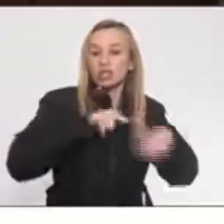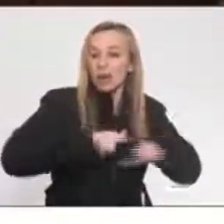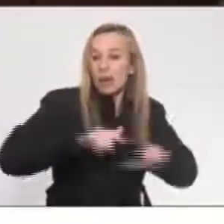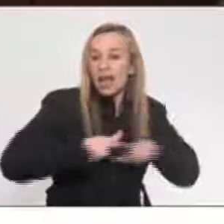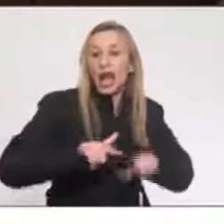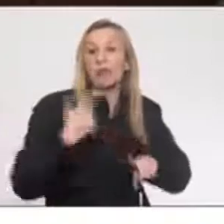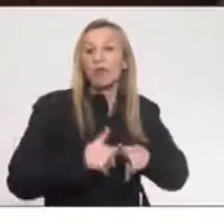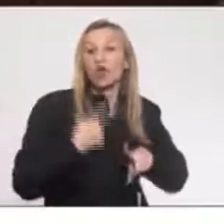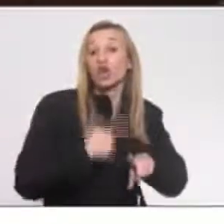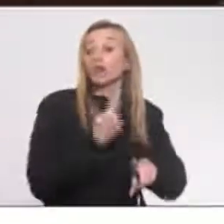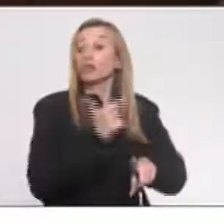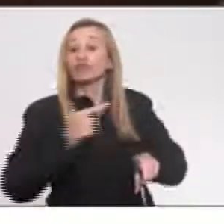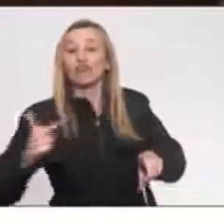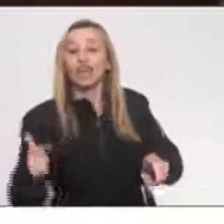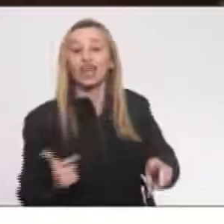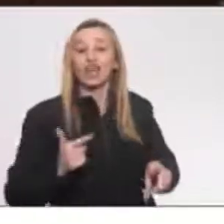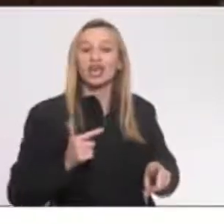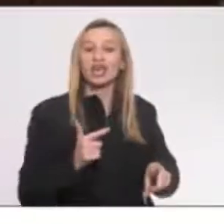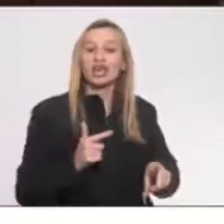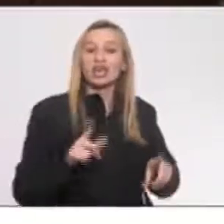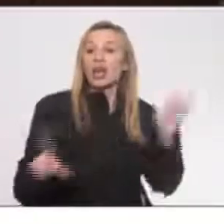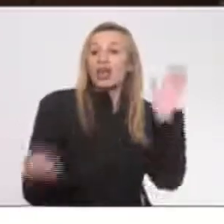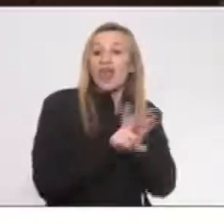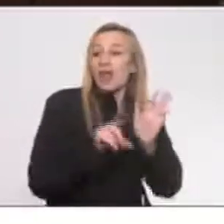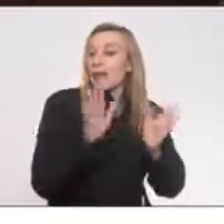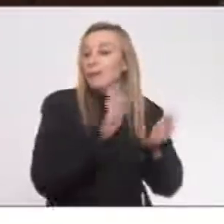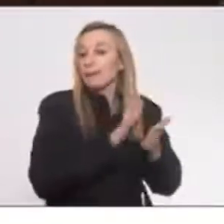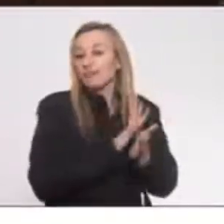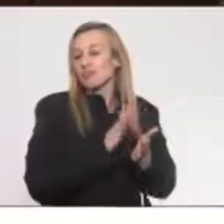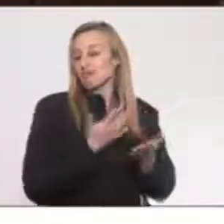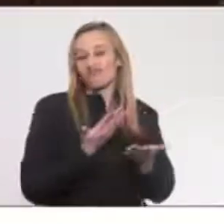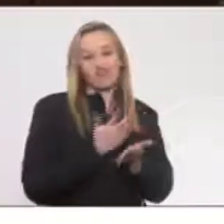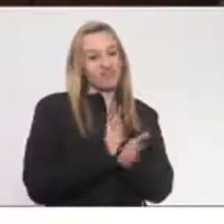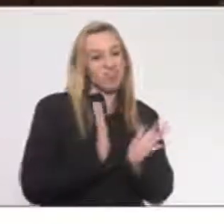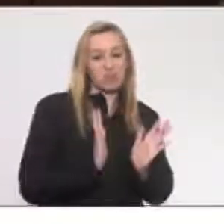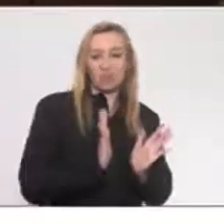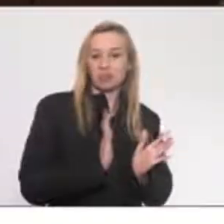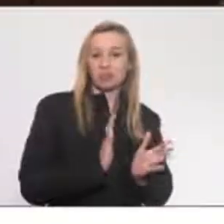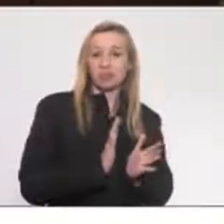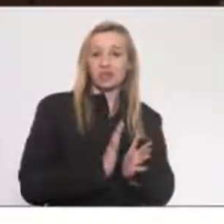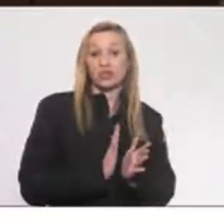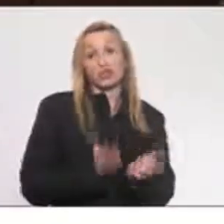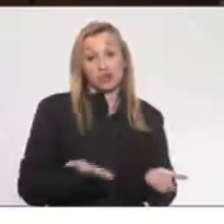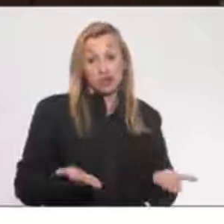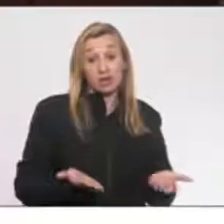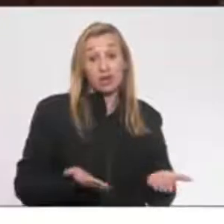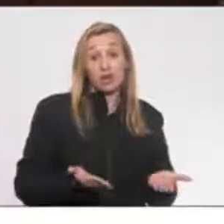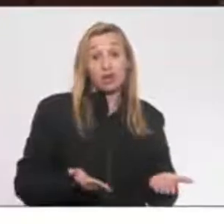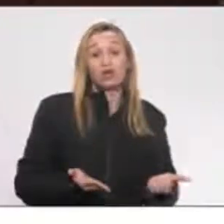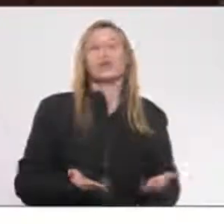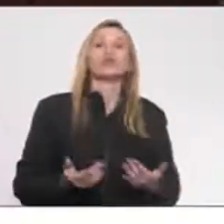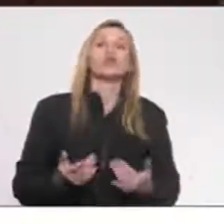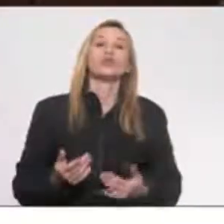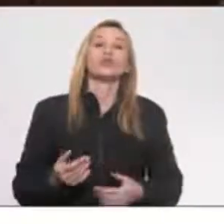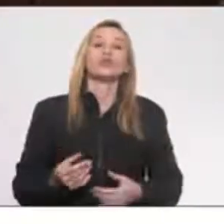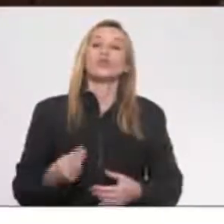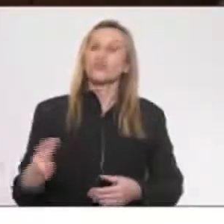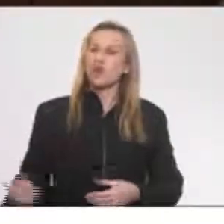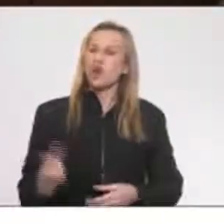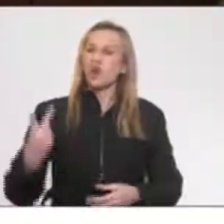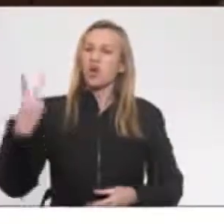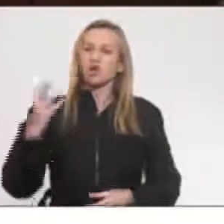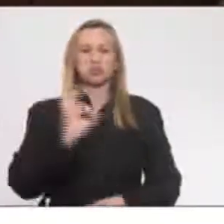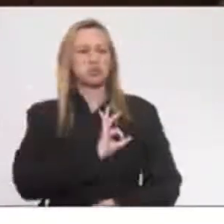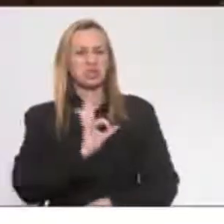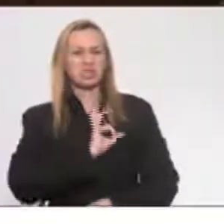não tem retaguarda jurídica mais. Esse jogo está virando. A autoestima do policial está sendo valorizada, o